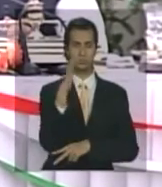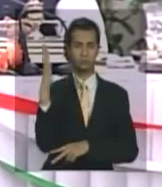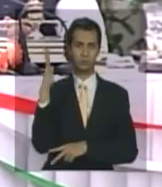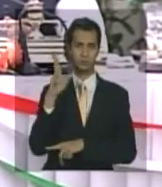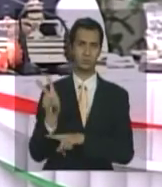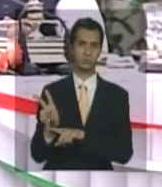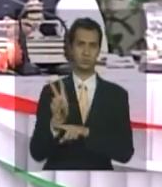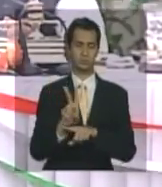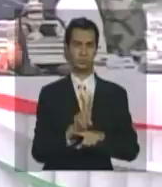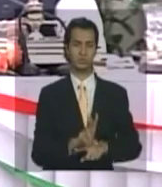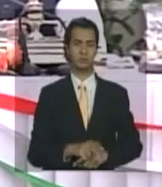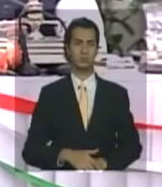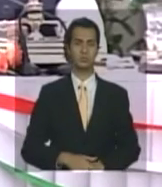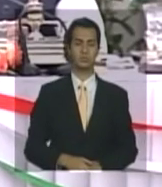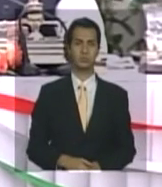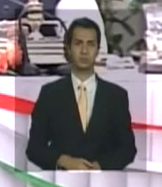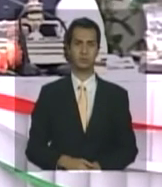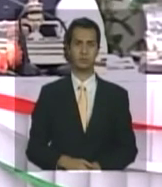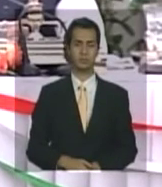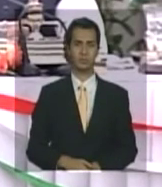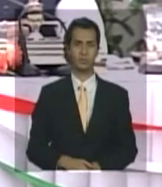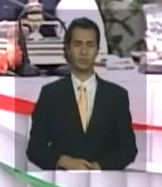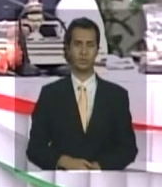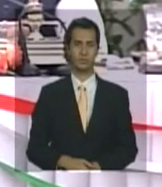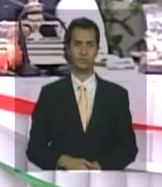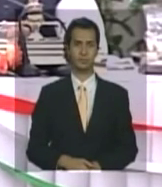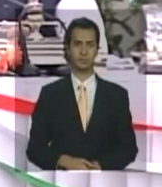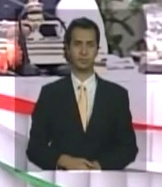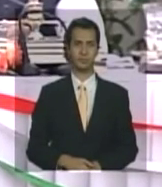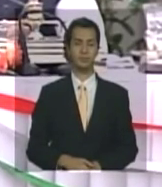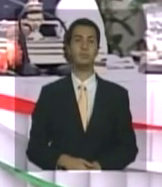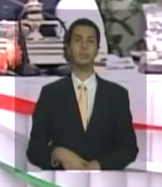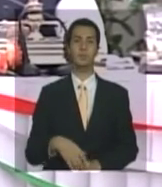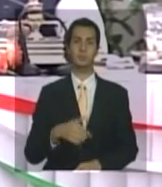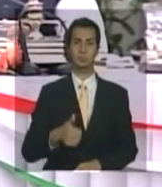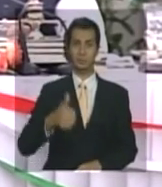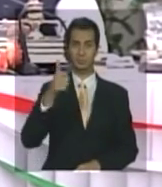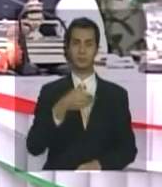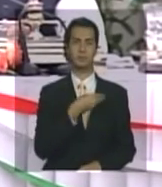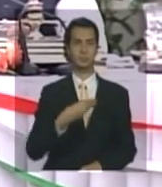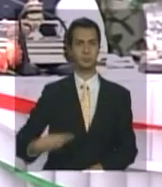preservação do meio ambiente. A presença de uma liderança mundial